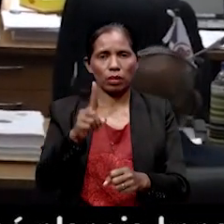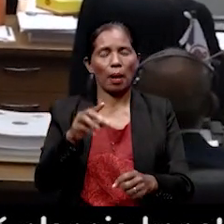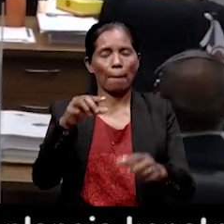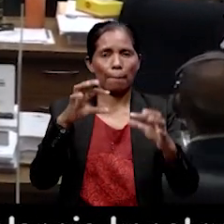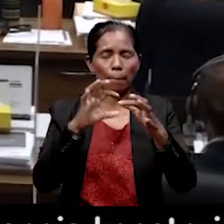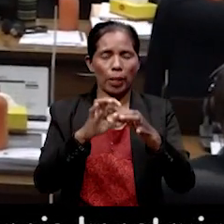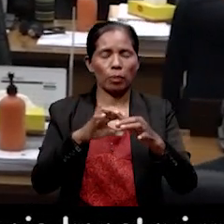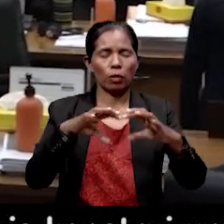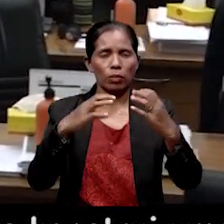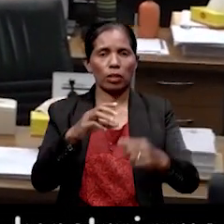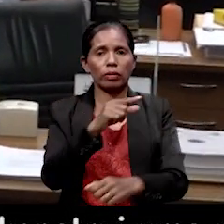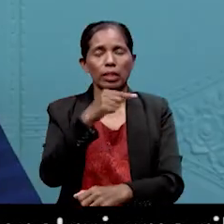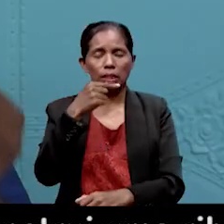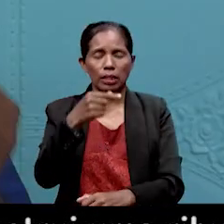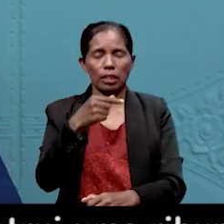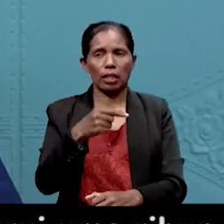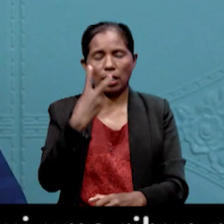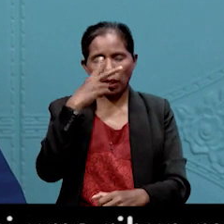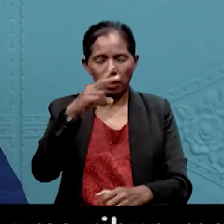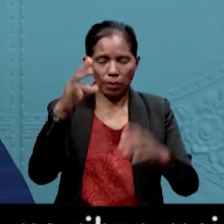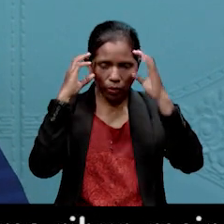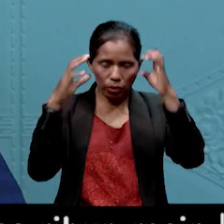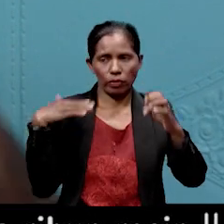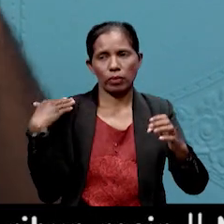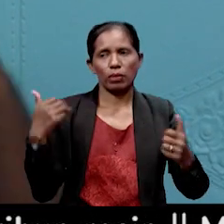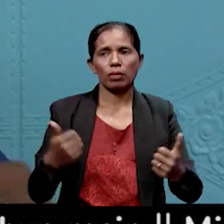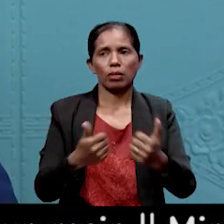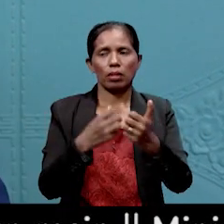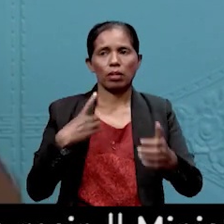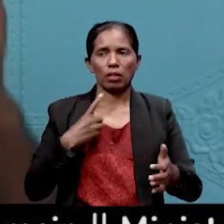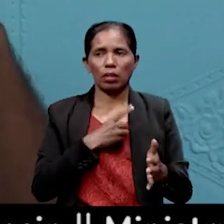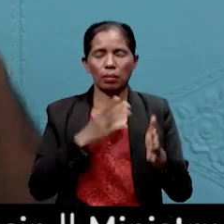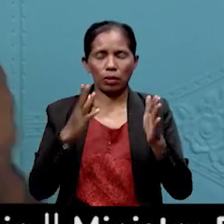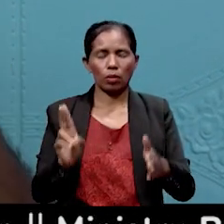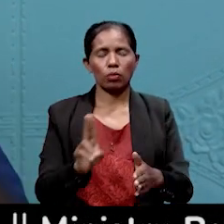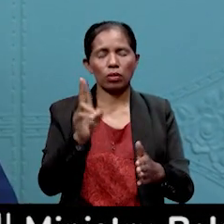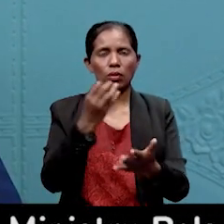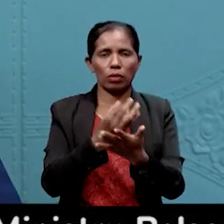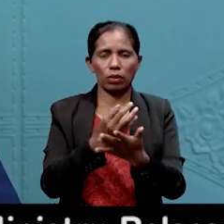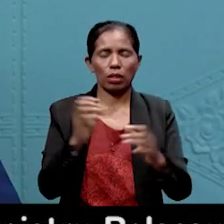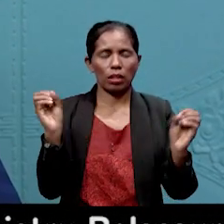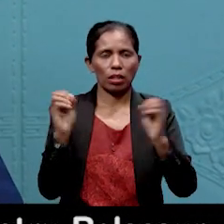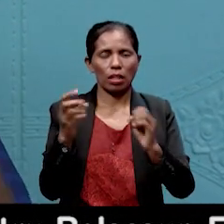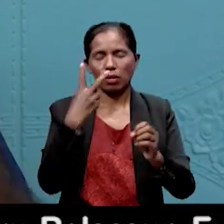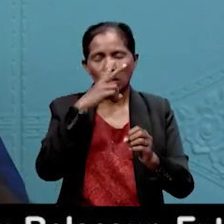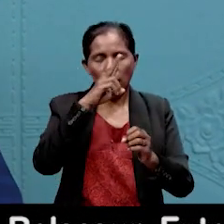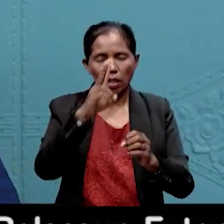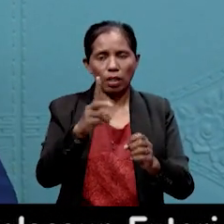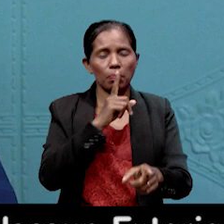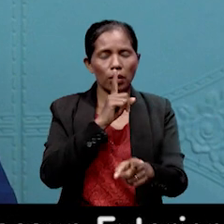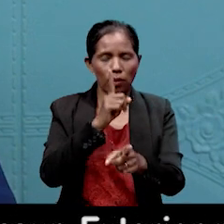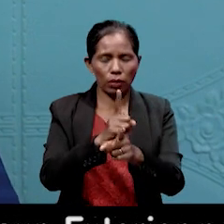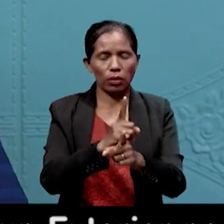assunto Educação Juventude no Desporto, deputado Gabriel Soares considera, taxa execução ne, la refleta ba condição real e a